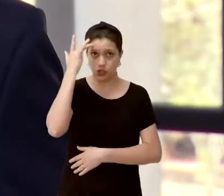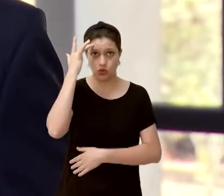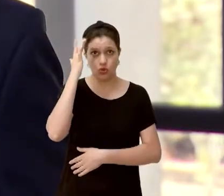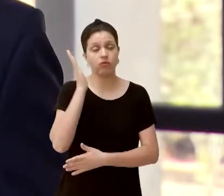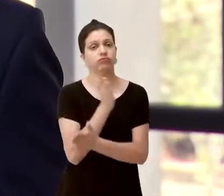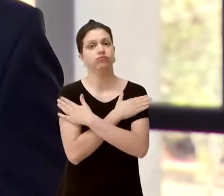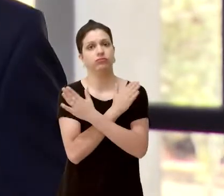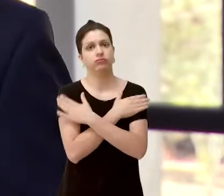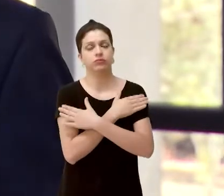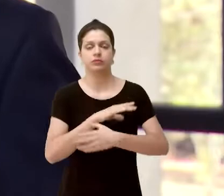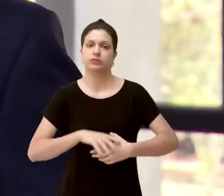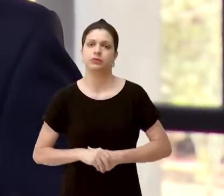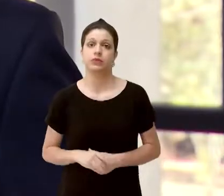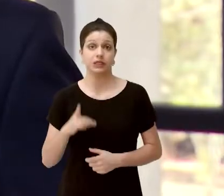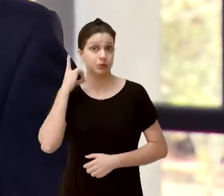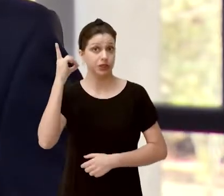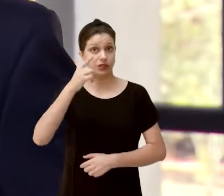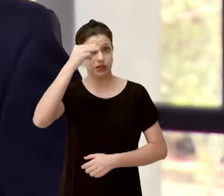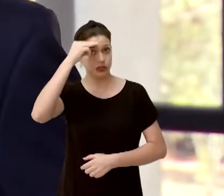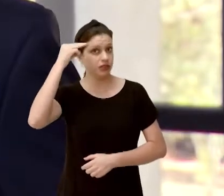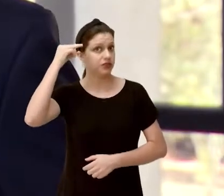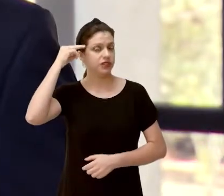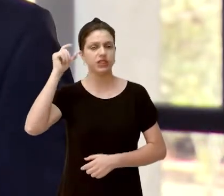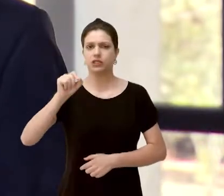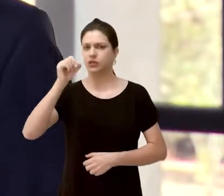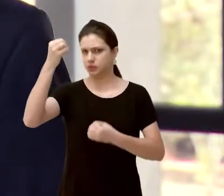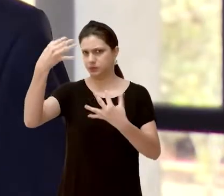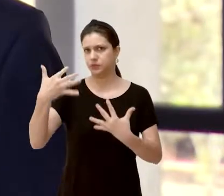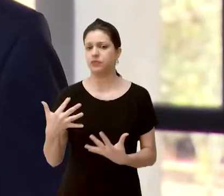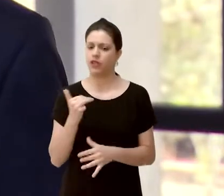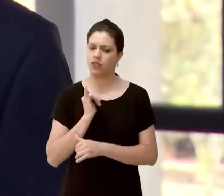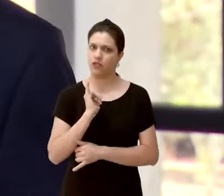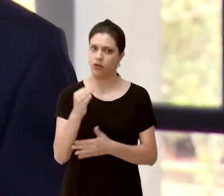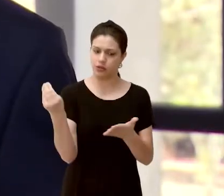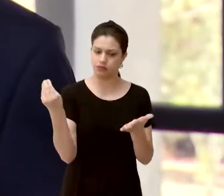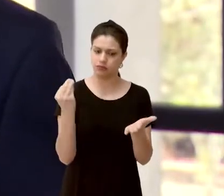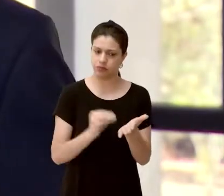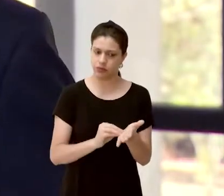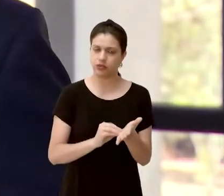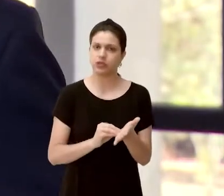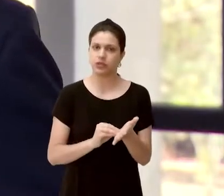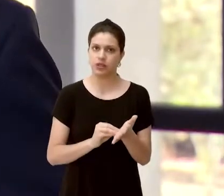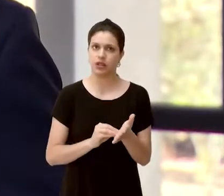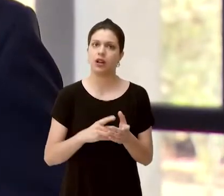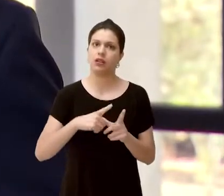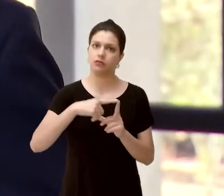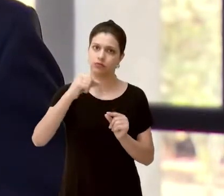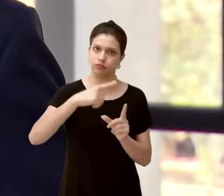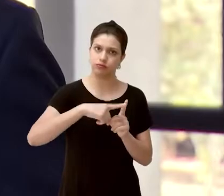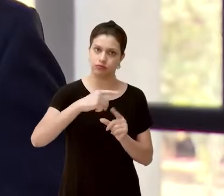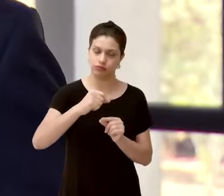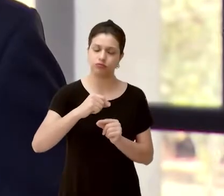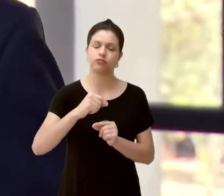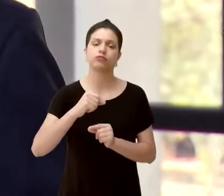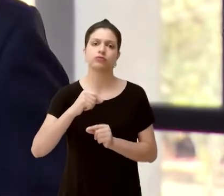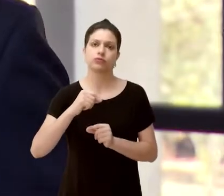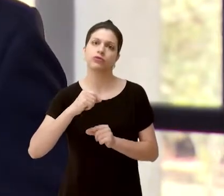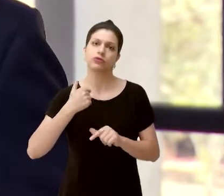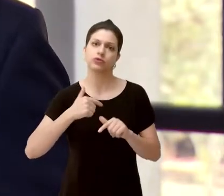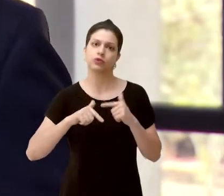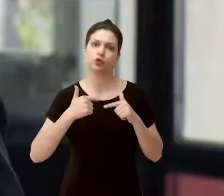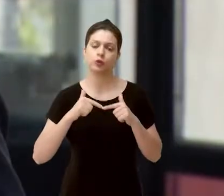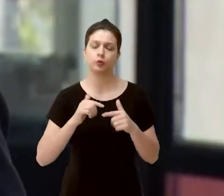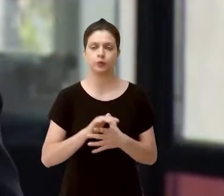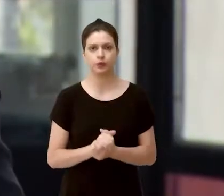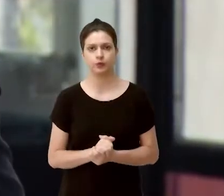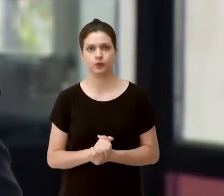quem perdeu o emprego. De acordo com o deputado Evander Vendramini, a medida agora é de que esta informação esteja presente nas contas de consumo destes